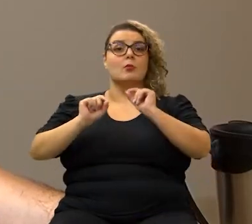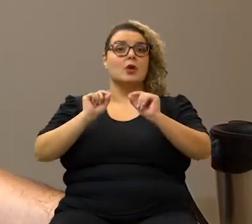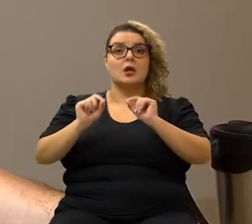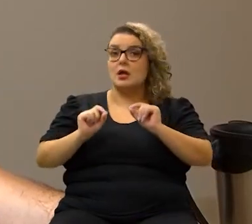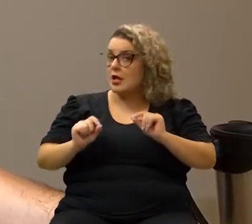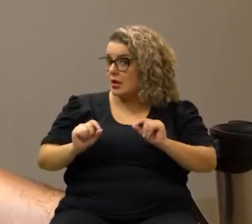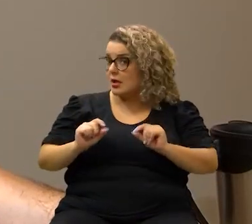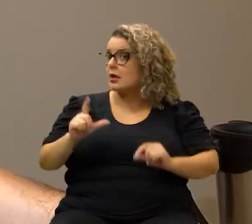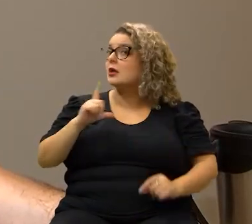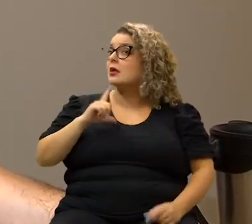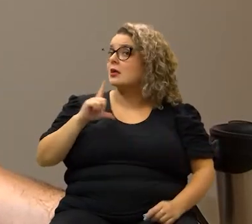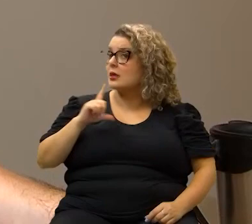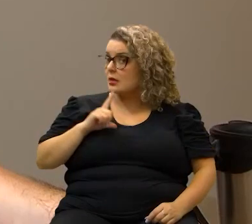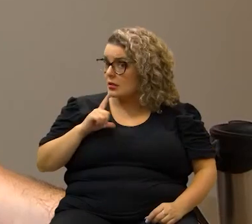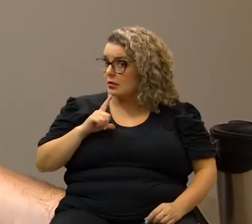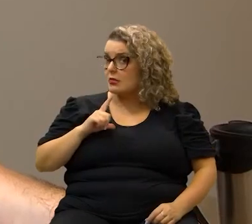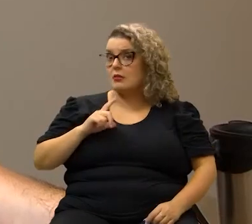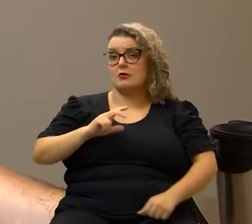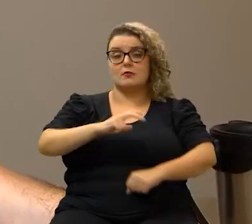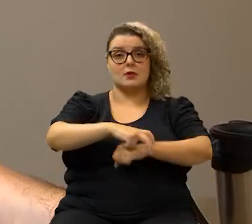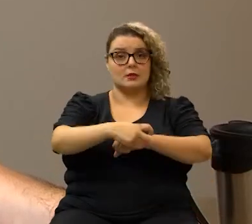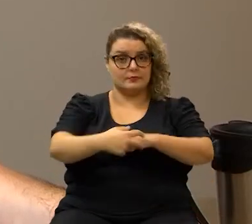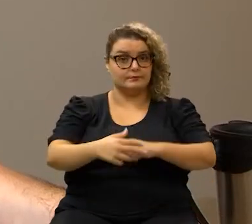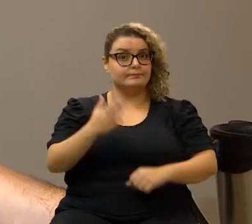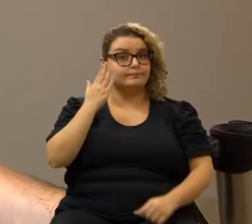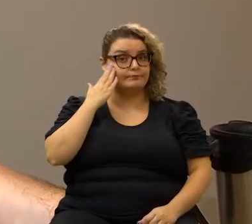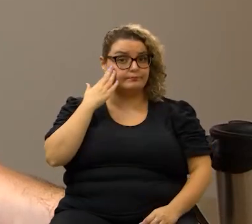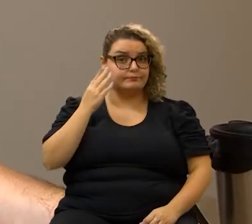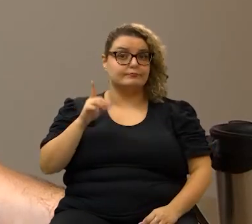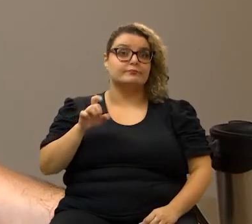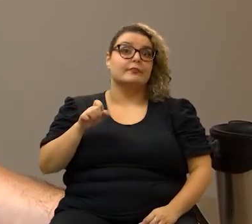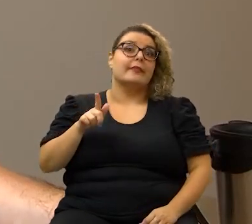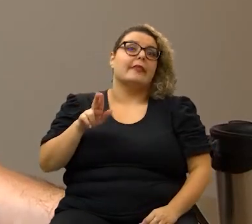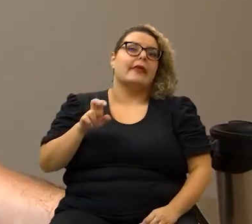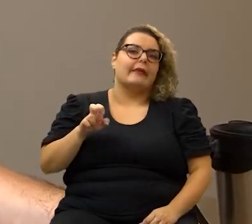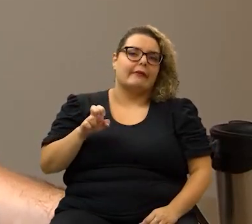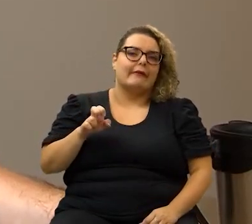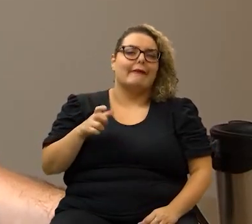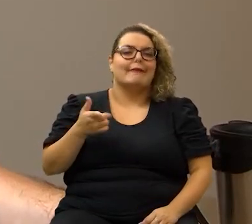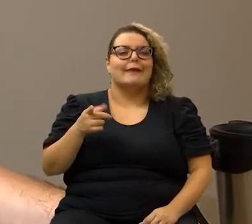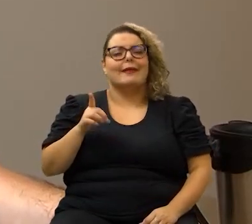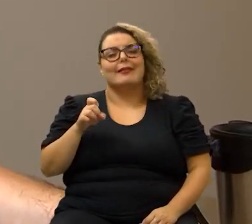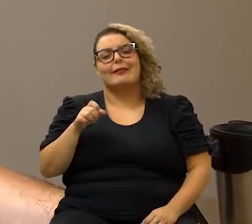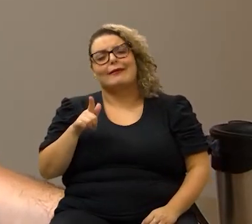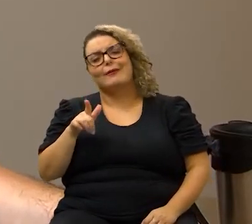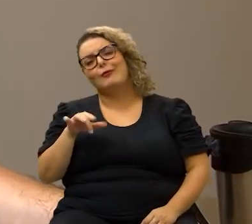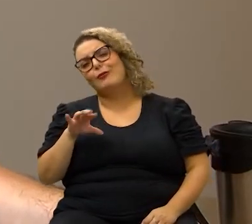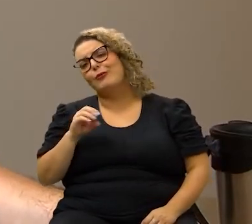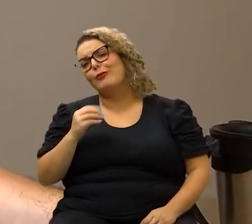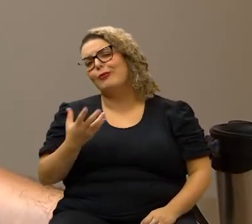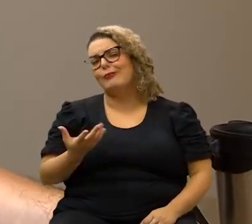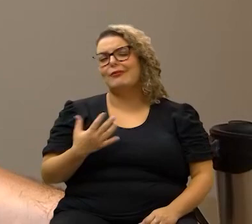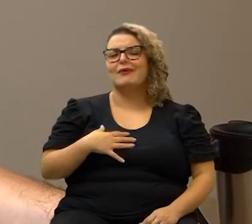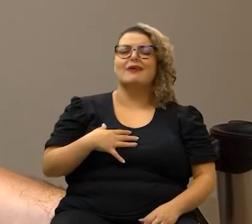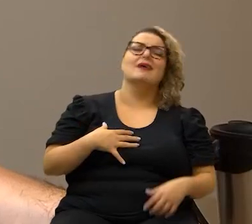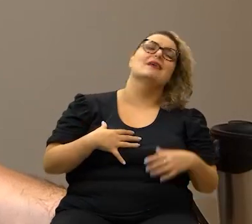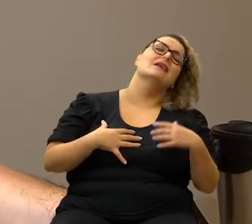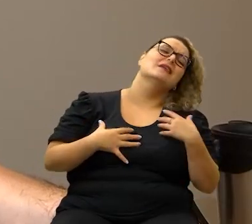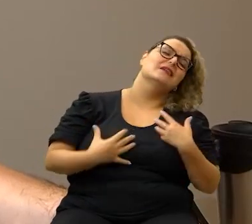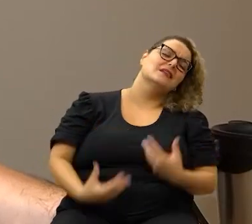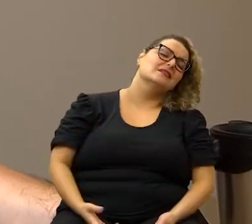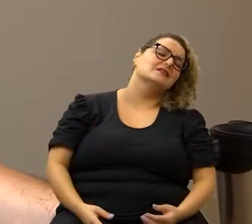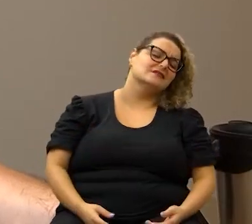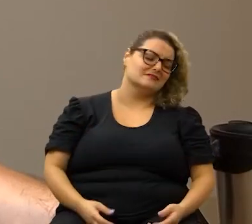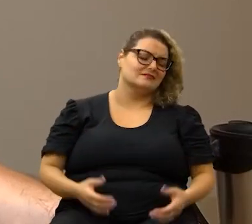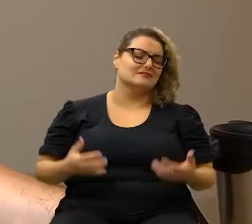quem já teve dengue sabe o porquê do nome dengue né você fica dengoso então assim é é muito ruim né